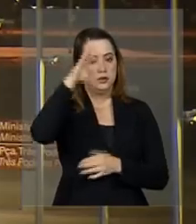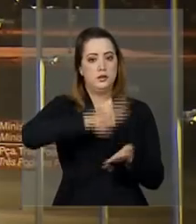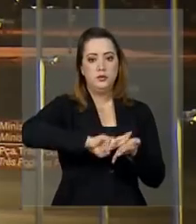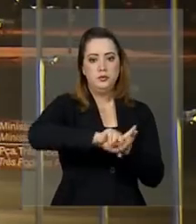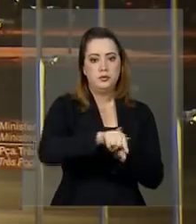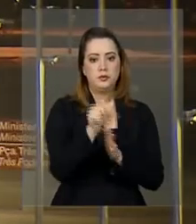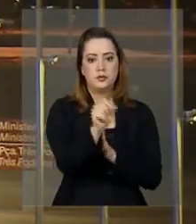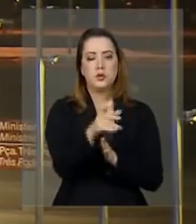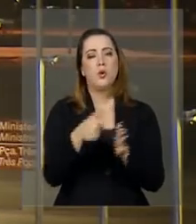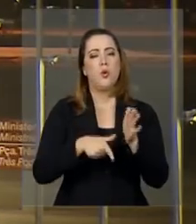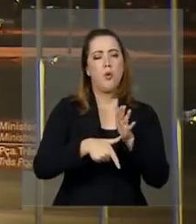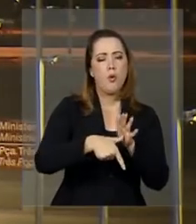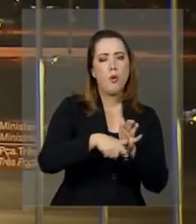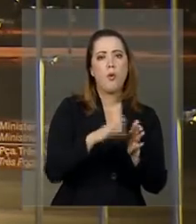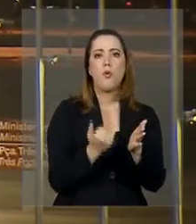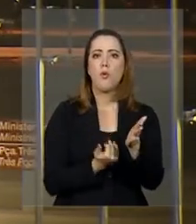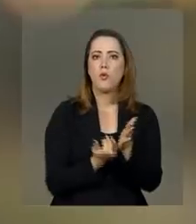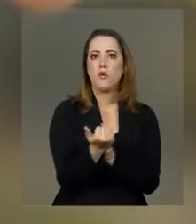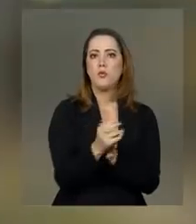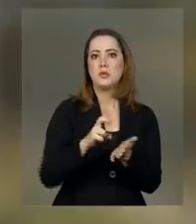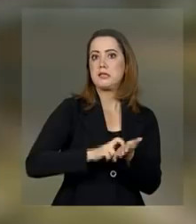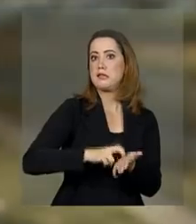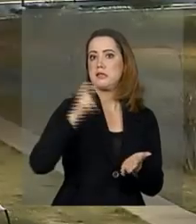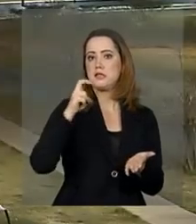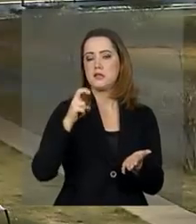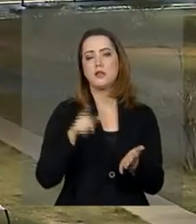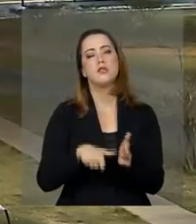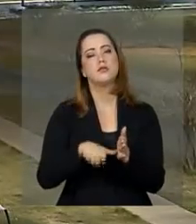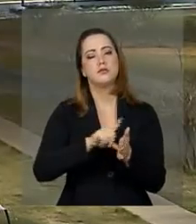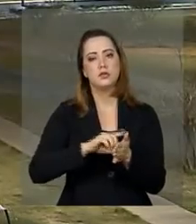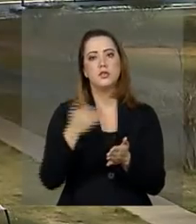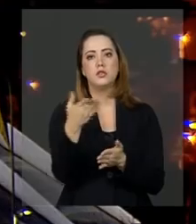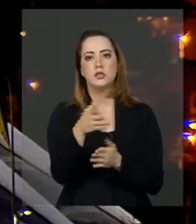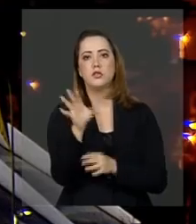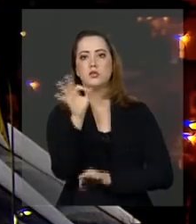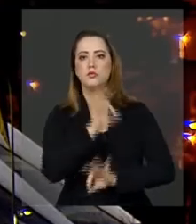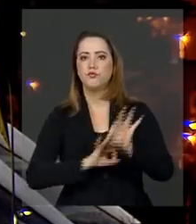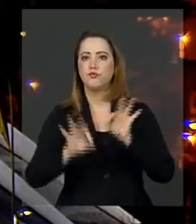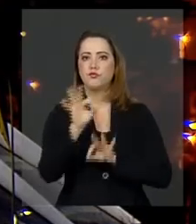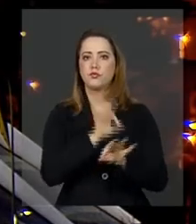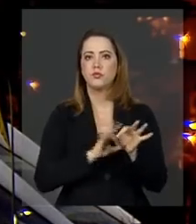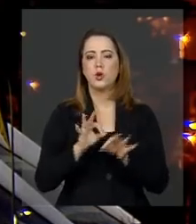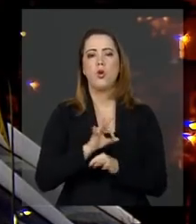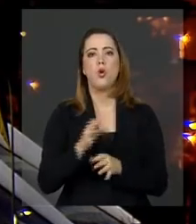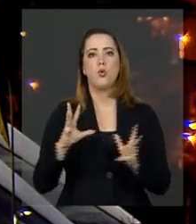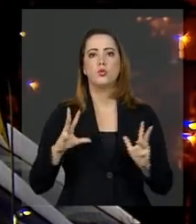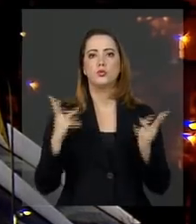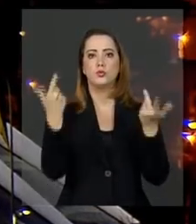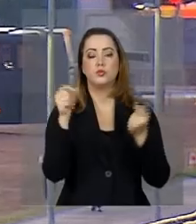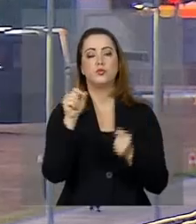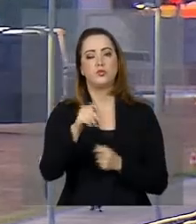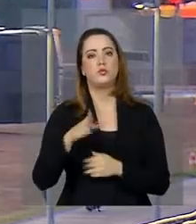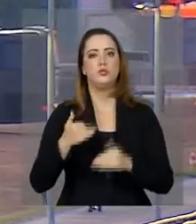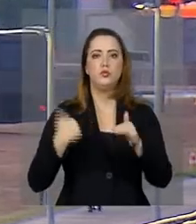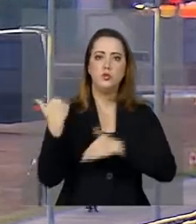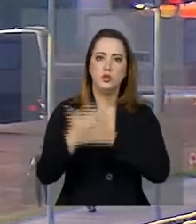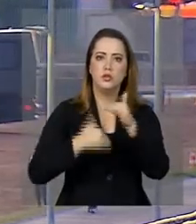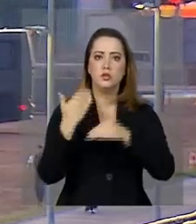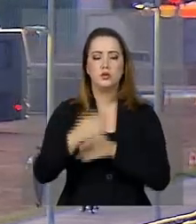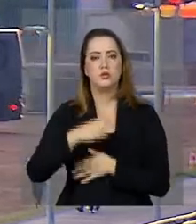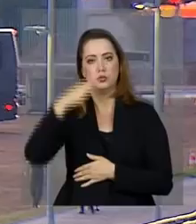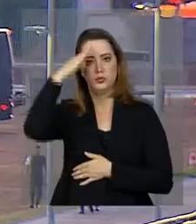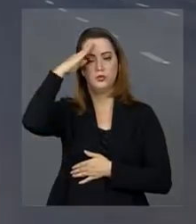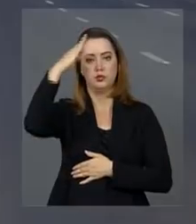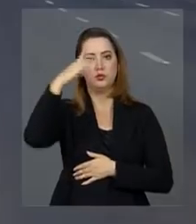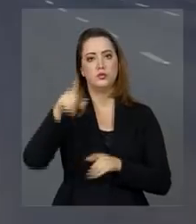eles começam muito cedo, tudo isso para garantir o sucesso desse desfile tão tradicional dos militares e dos civis no